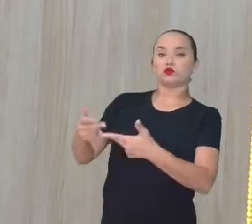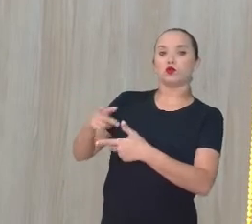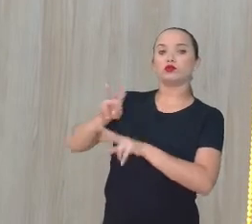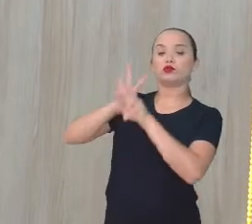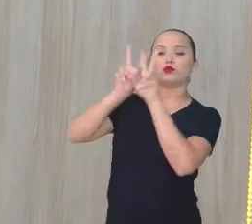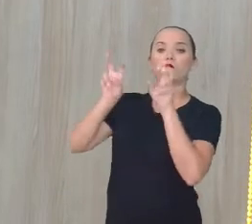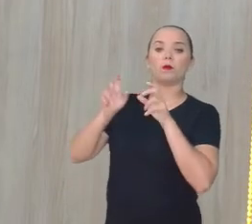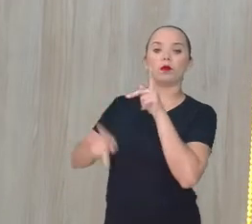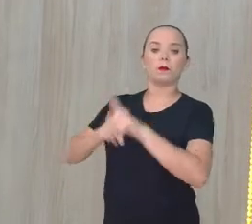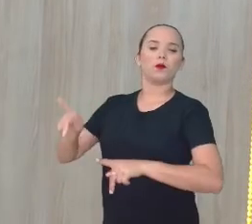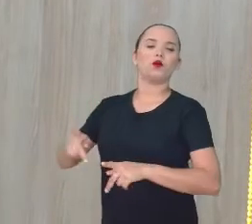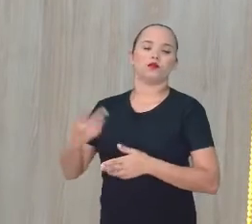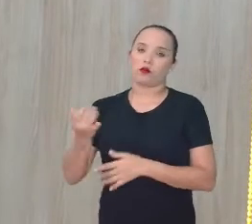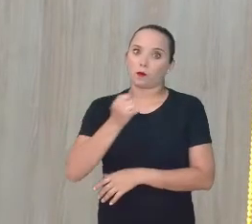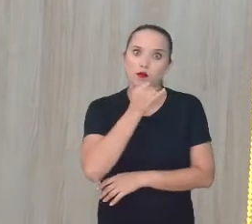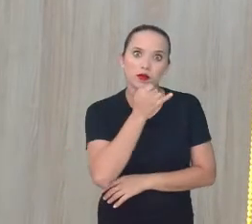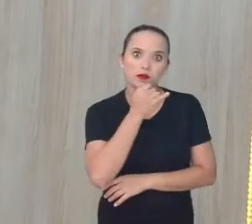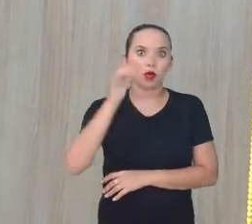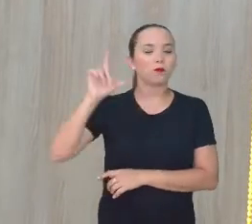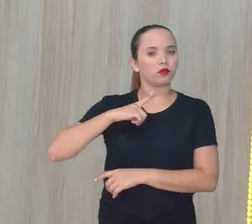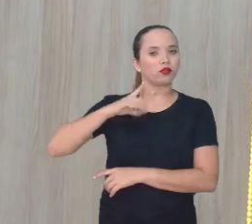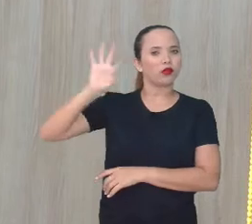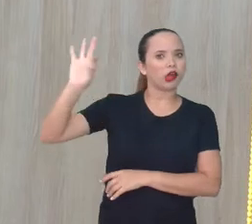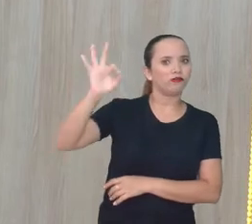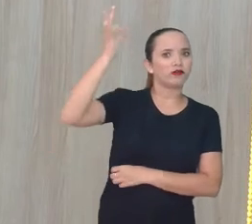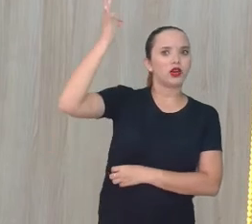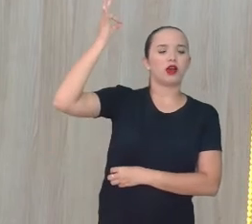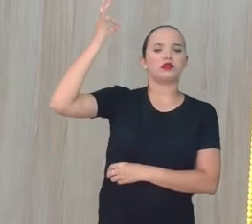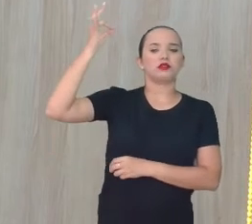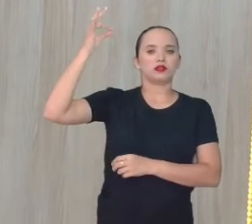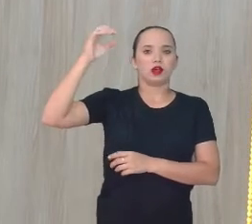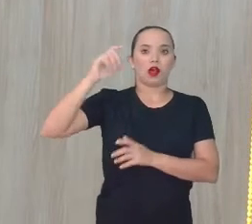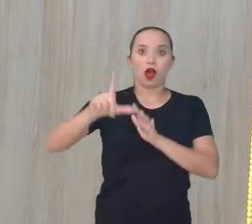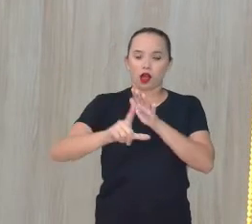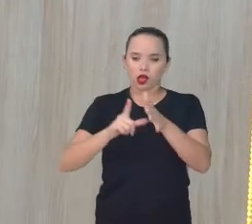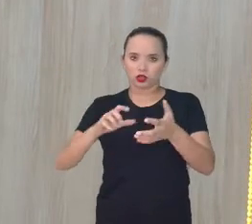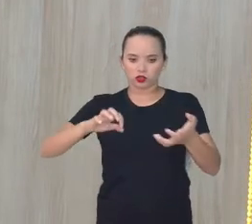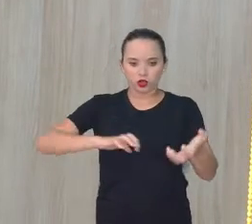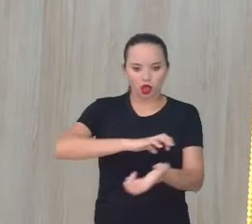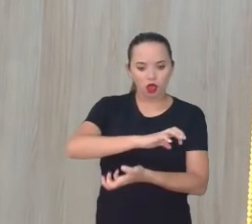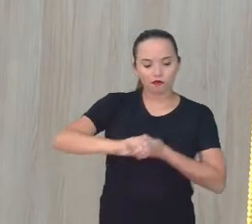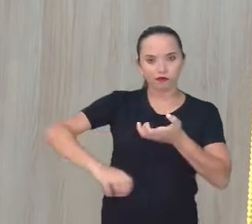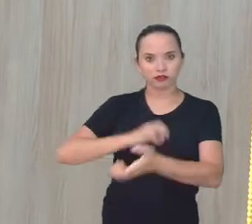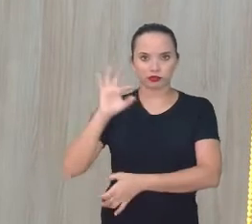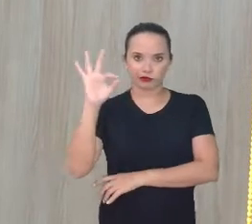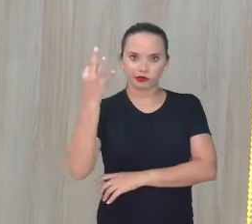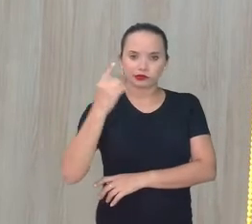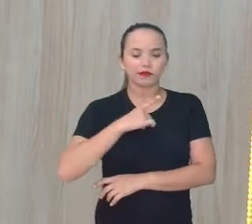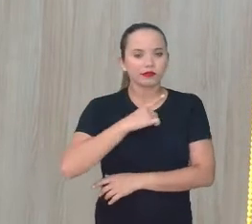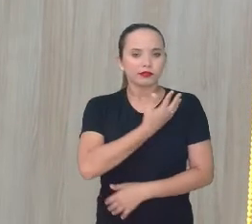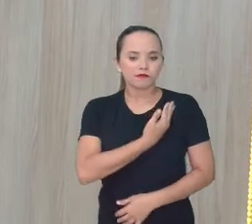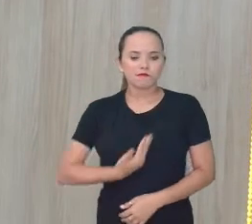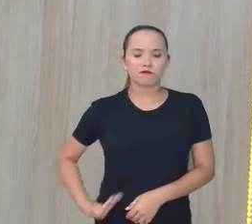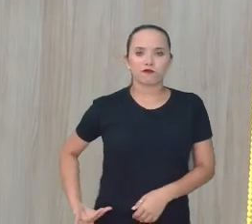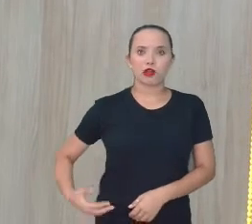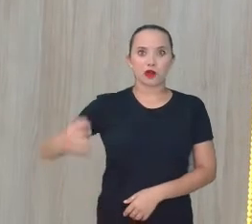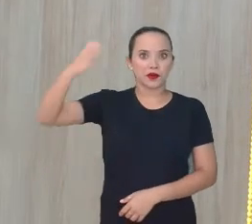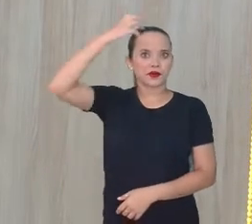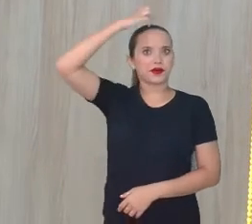França absolutista, às vésperas da Revolução Francesa, que ela governava, né? O